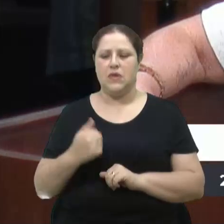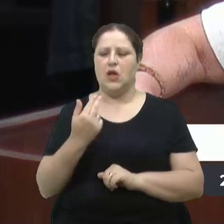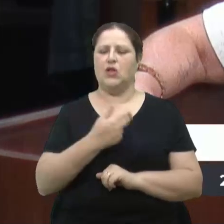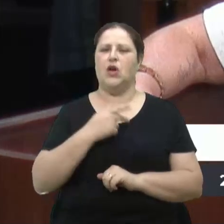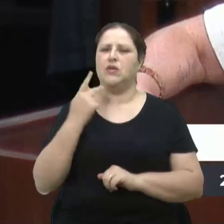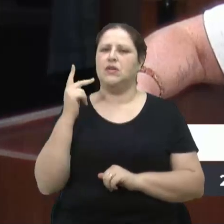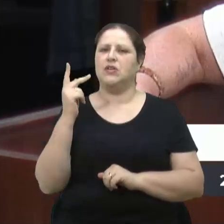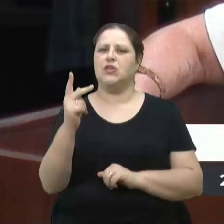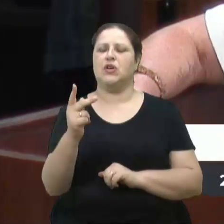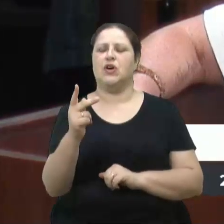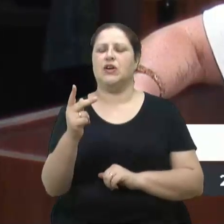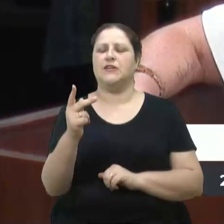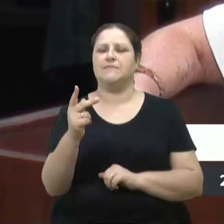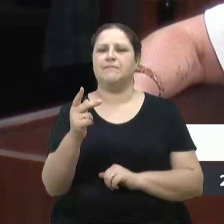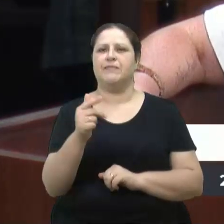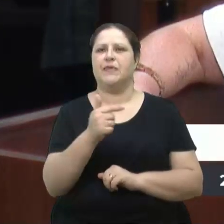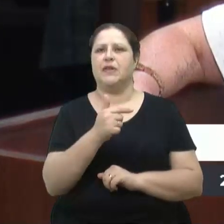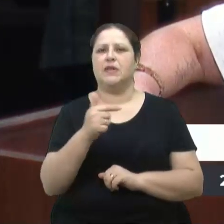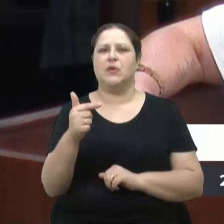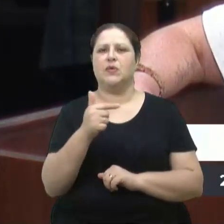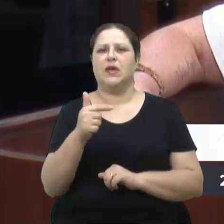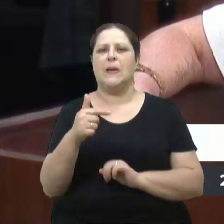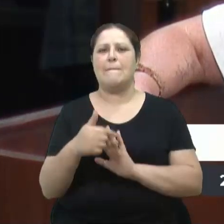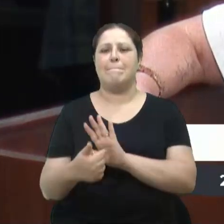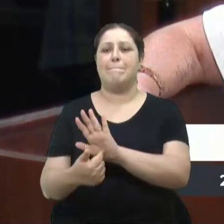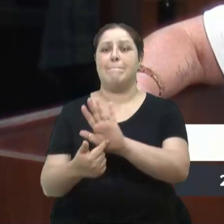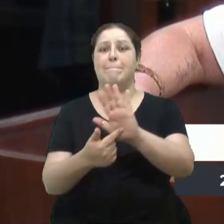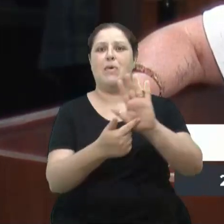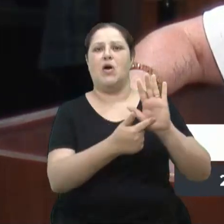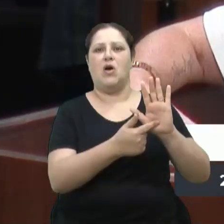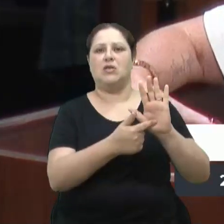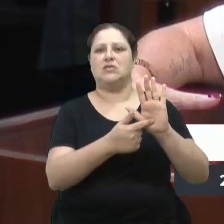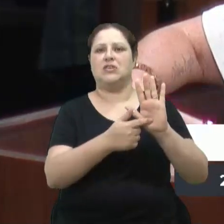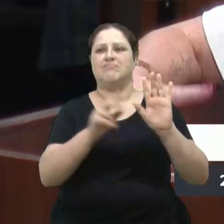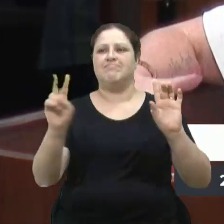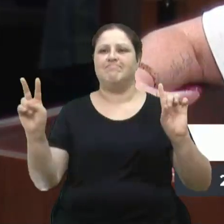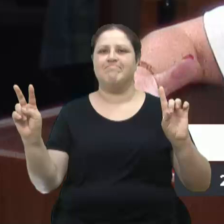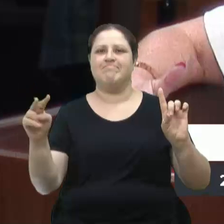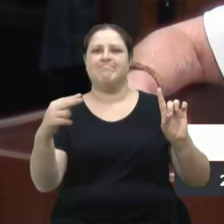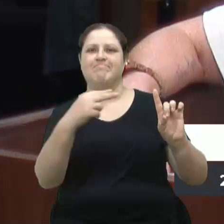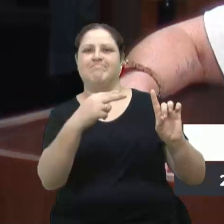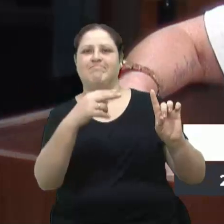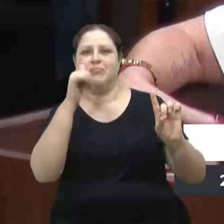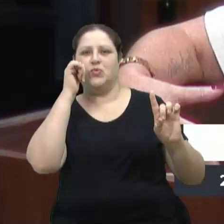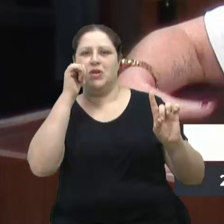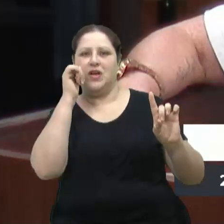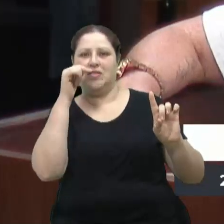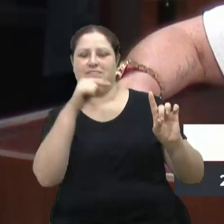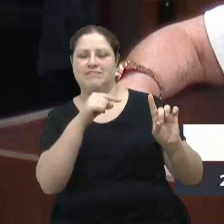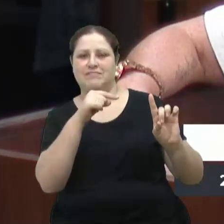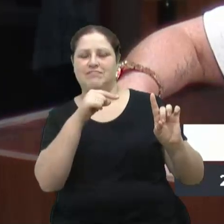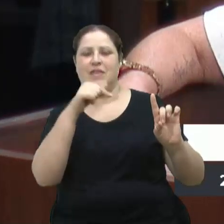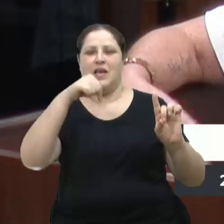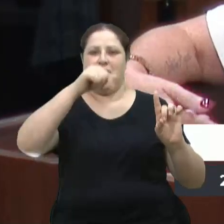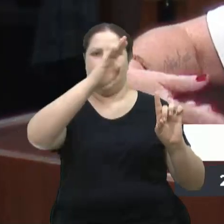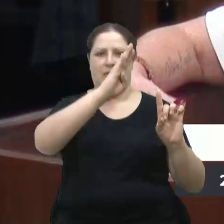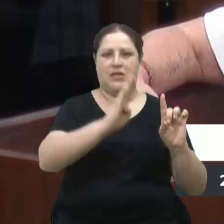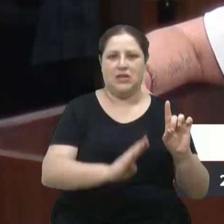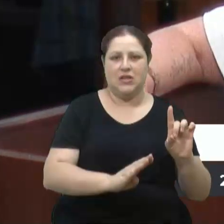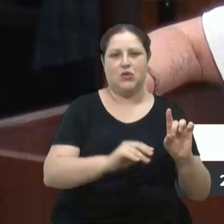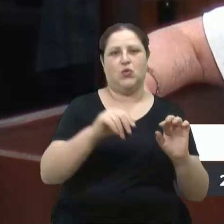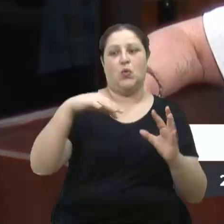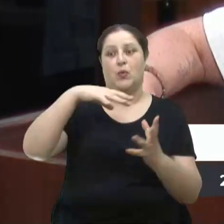não tem visibilizado as mulheres, seja no Brasil, no mundo inteiro,